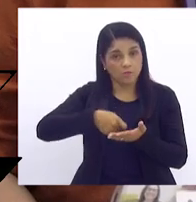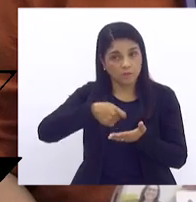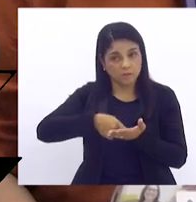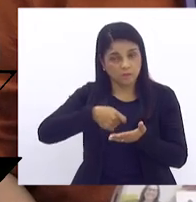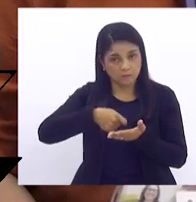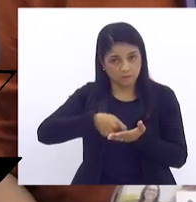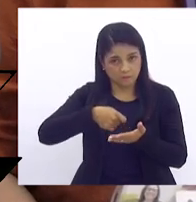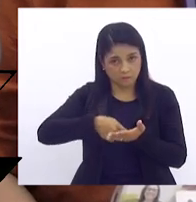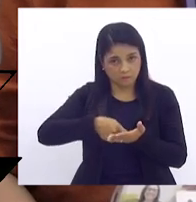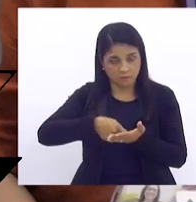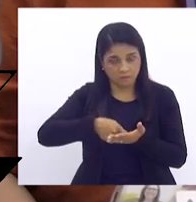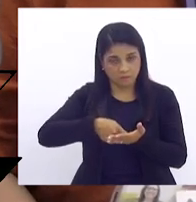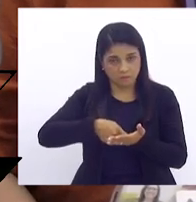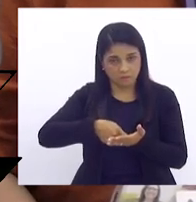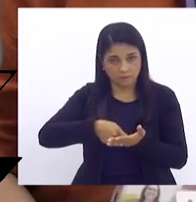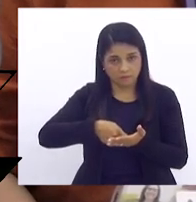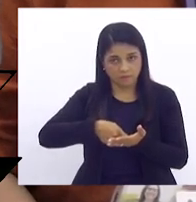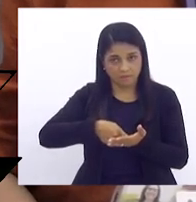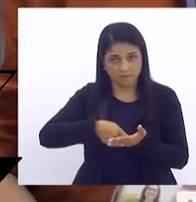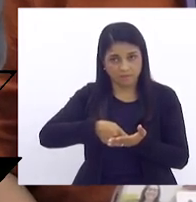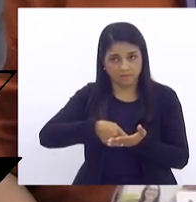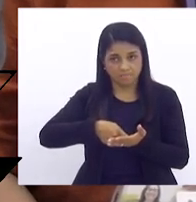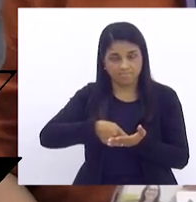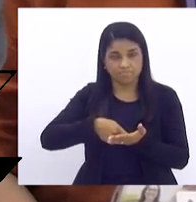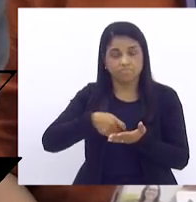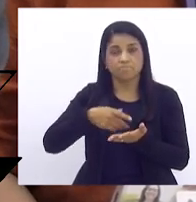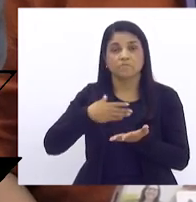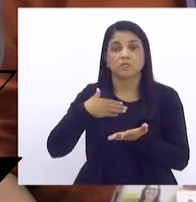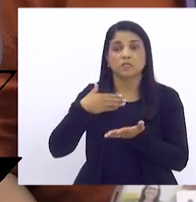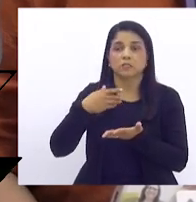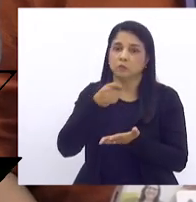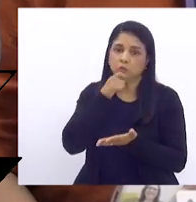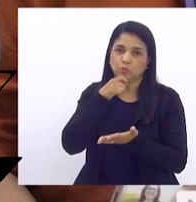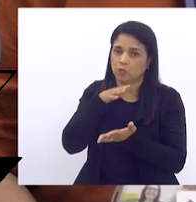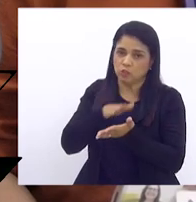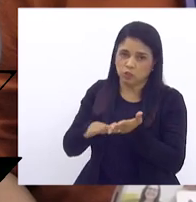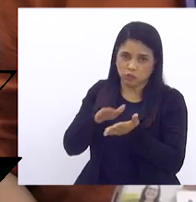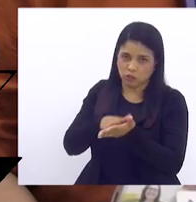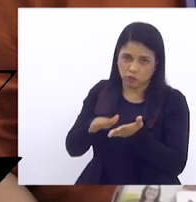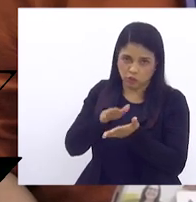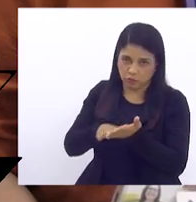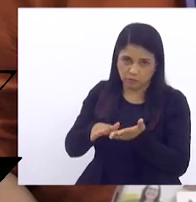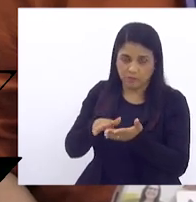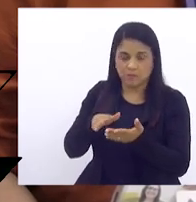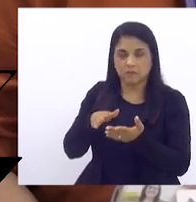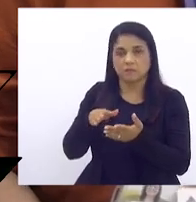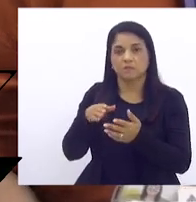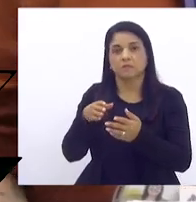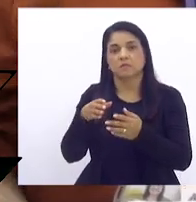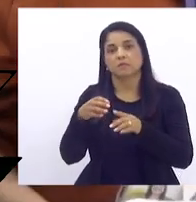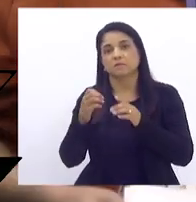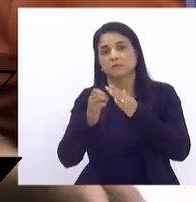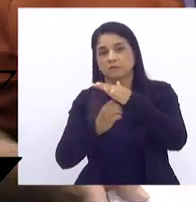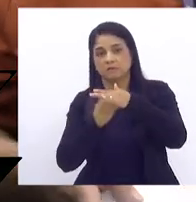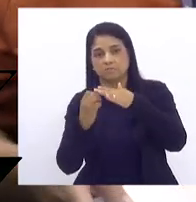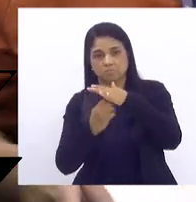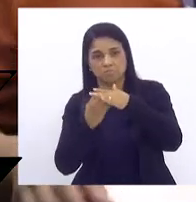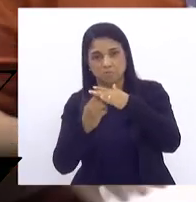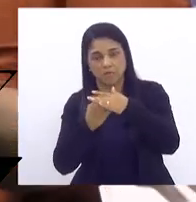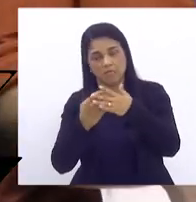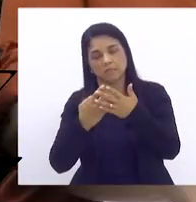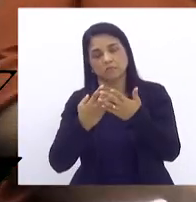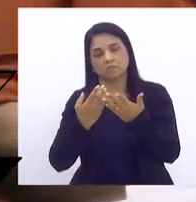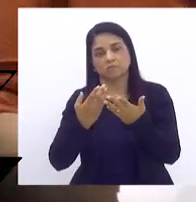né, a questão de uma despesa permanente, de uma despesa para as concessionárias que vai gerar algum desequilíbrio contratual, que